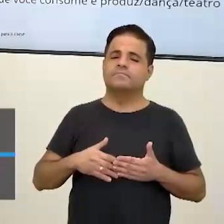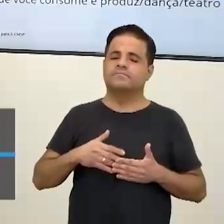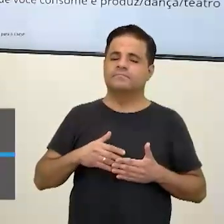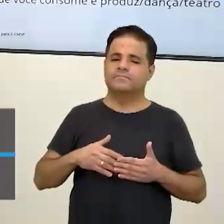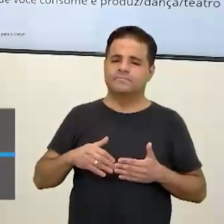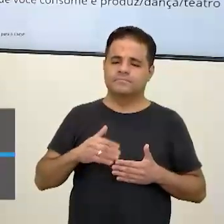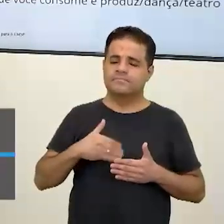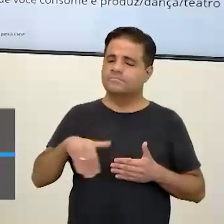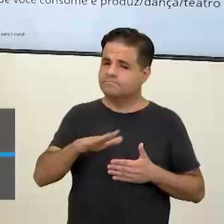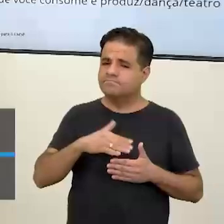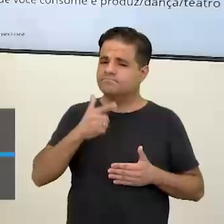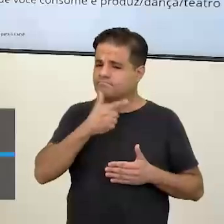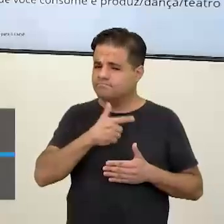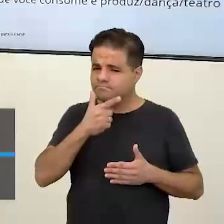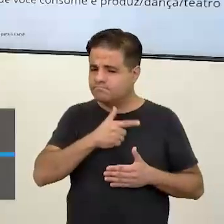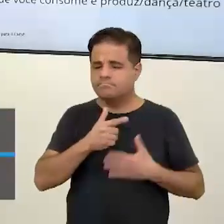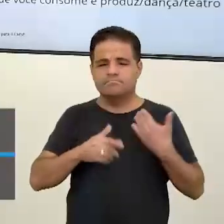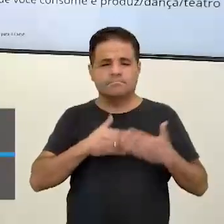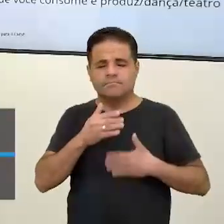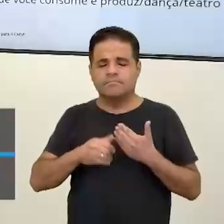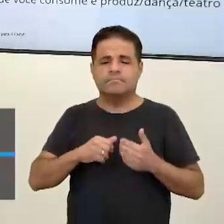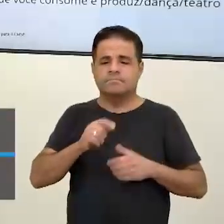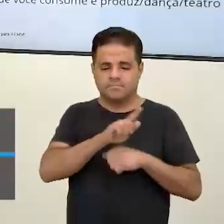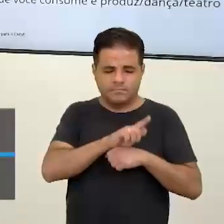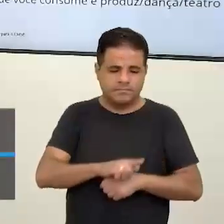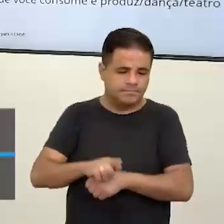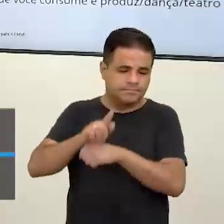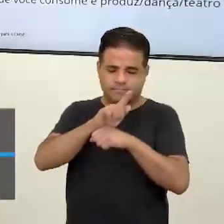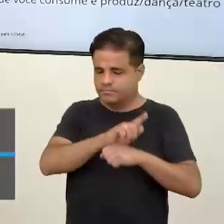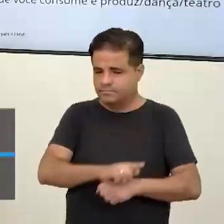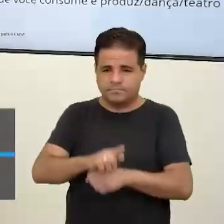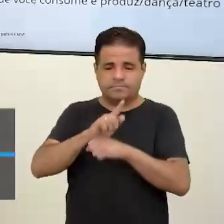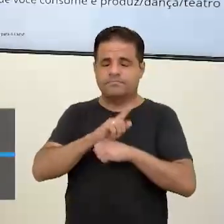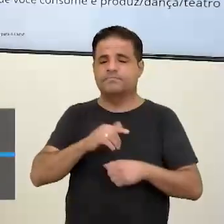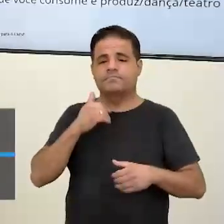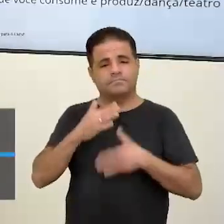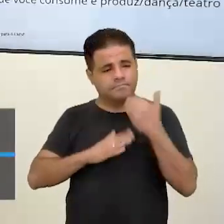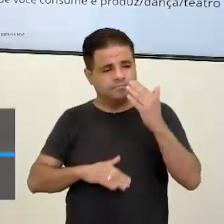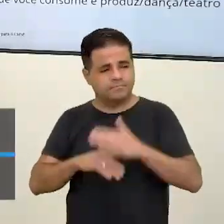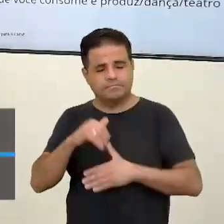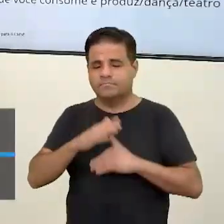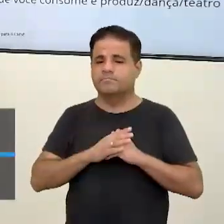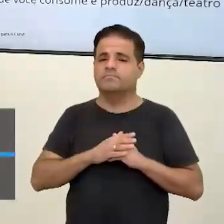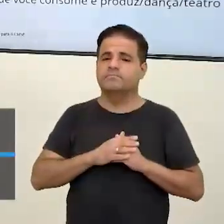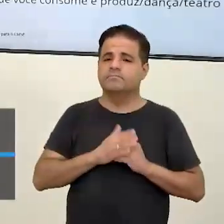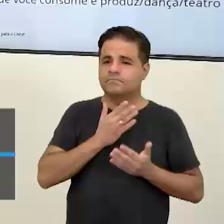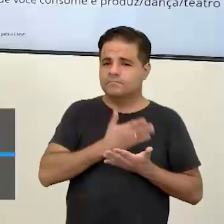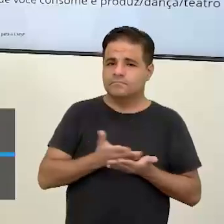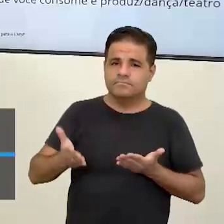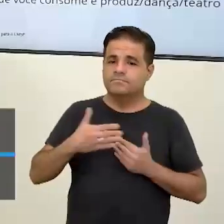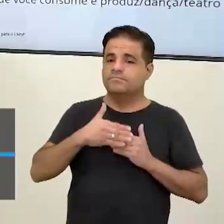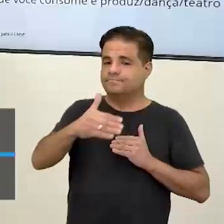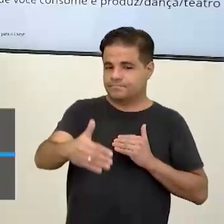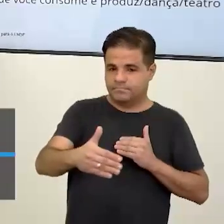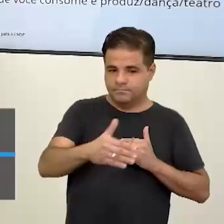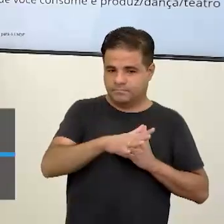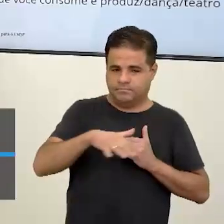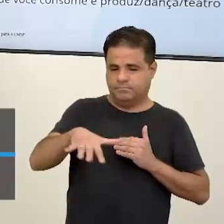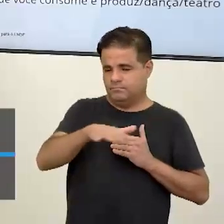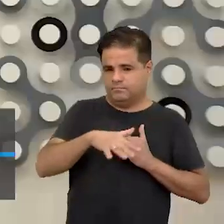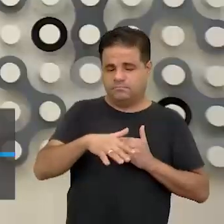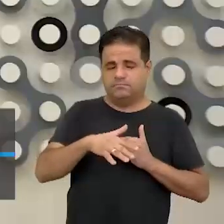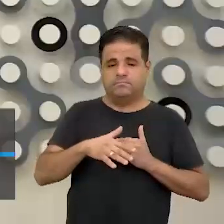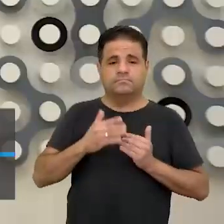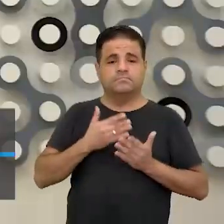fordismo, o toyotismo, que são maneiras de gerenciamentos da produção, tendo em vista a produção de mais lucro. Pois